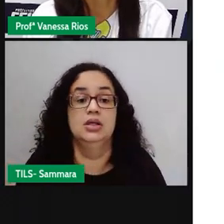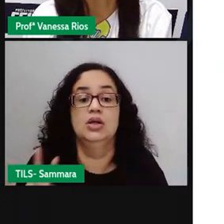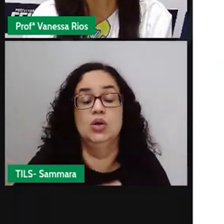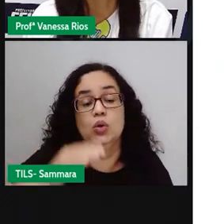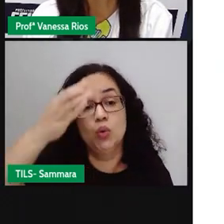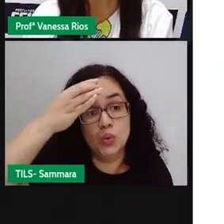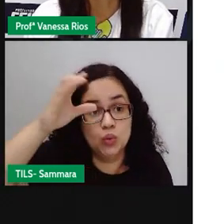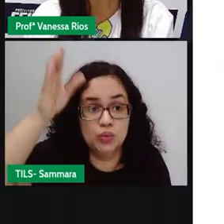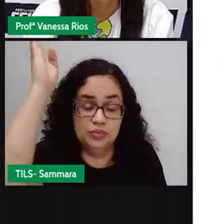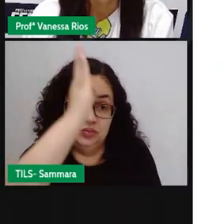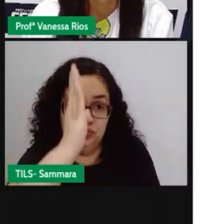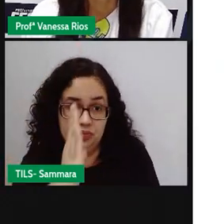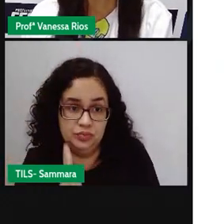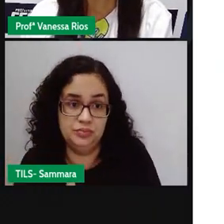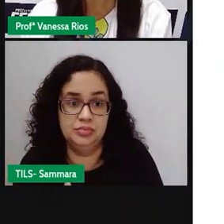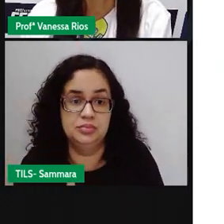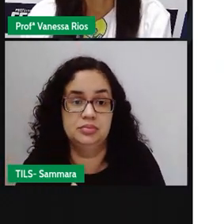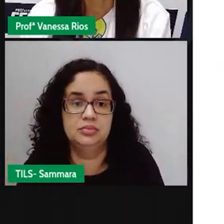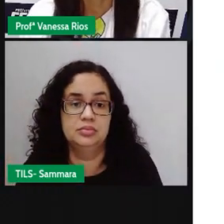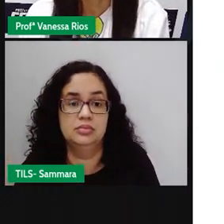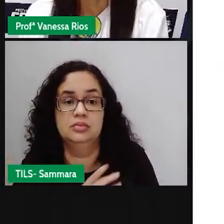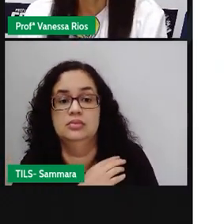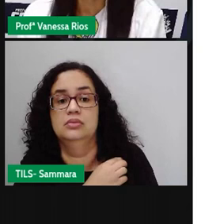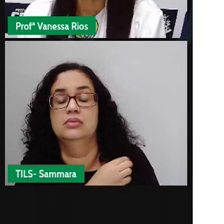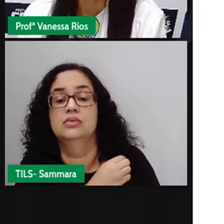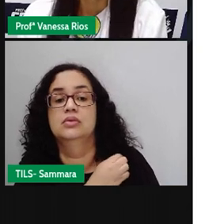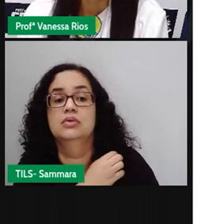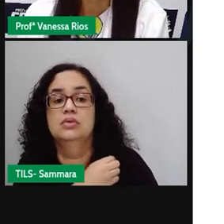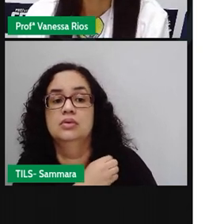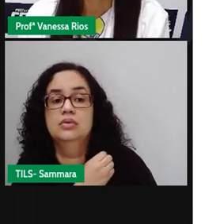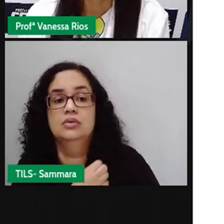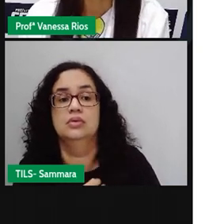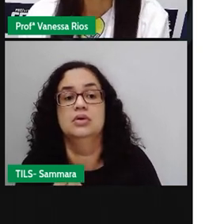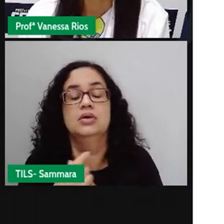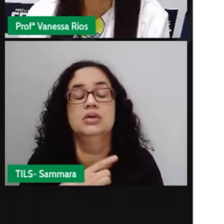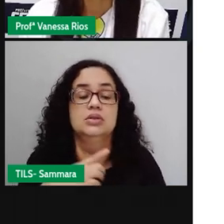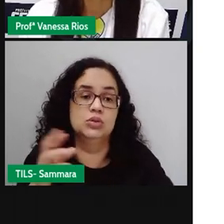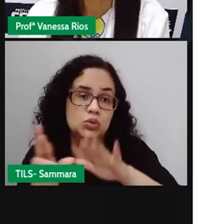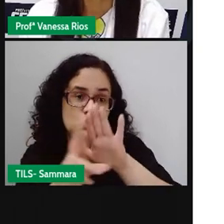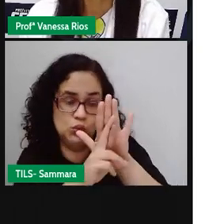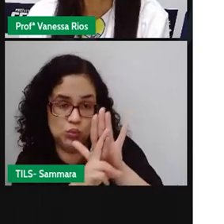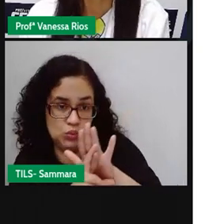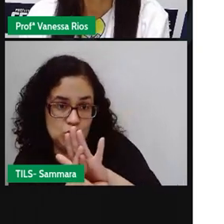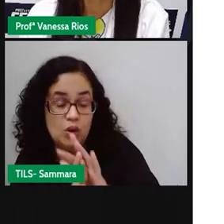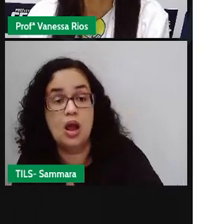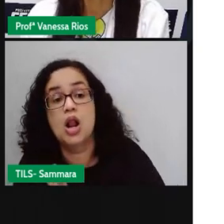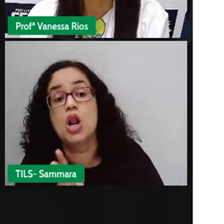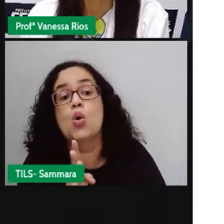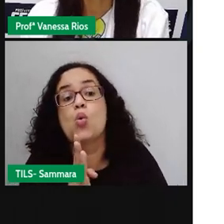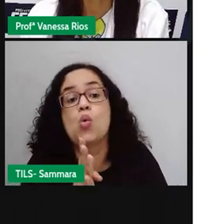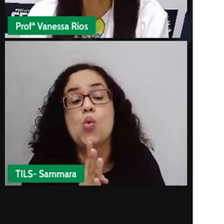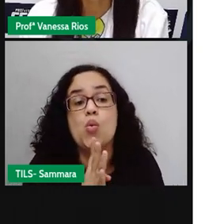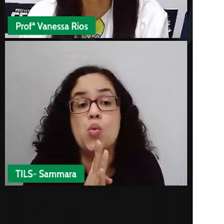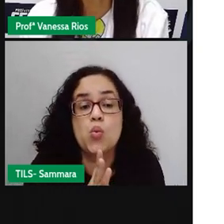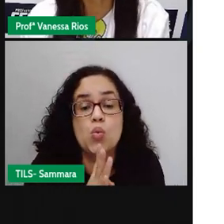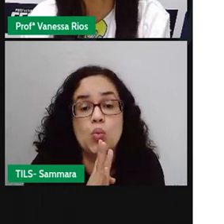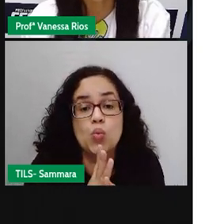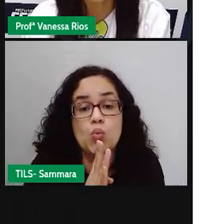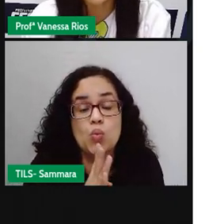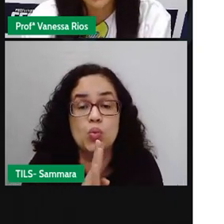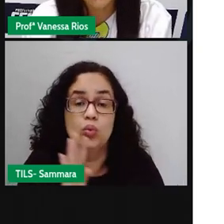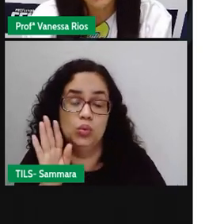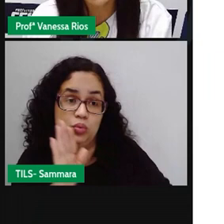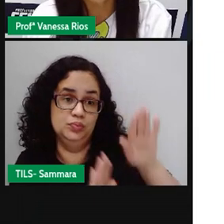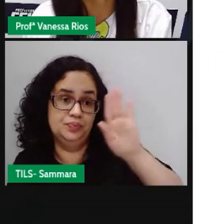patrimônio cultural brasileiro. Esse é um dos órgãos que são responsáveis por conhecer, reconhecer e cuidar